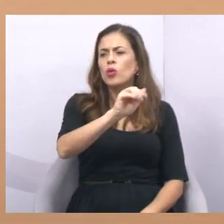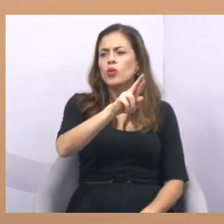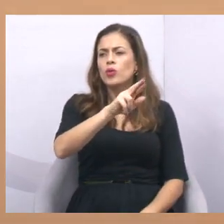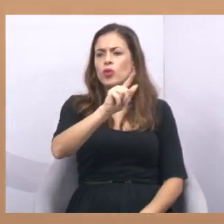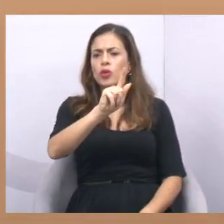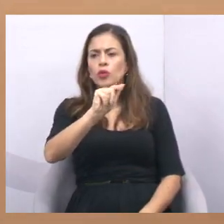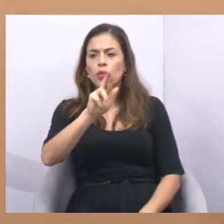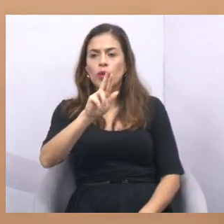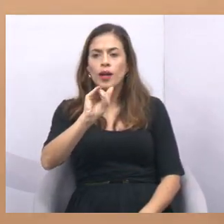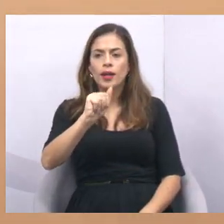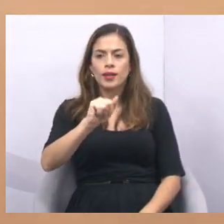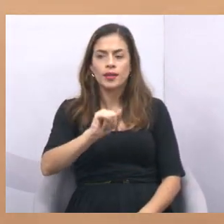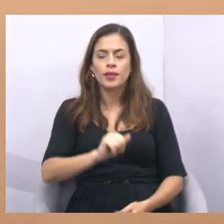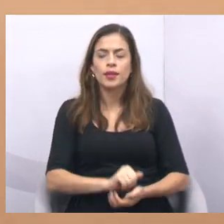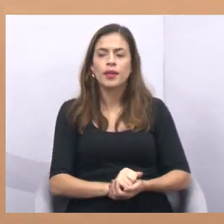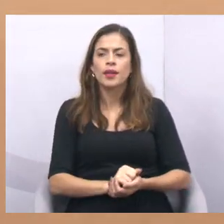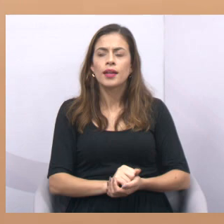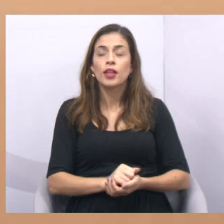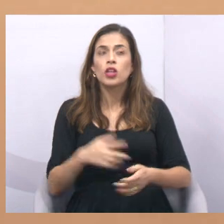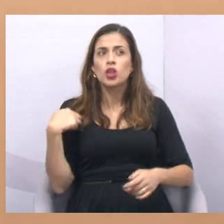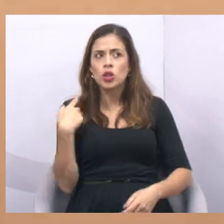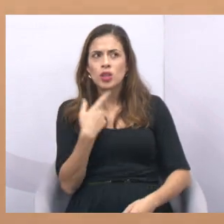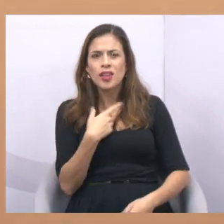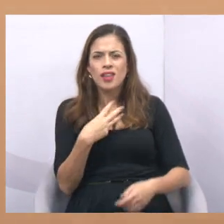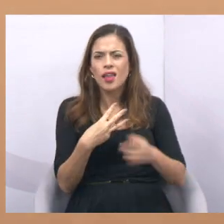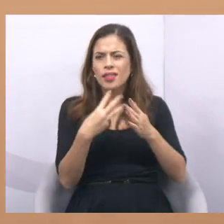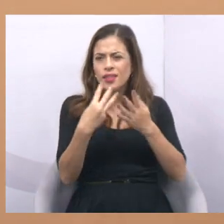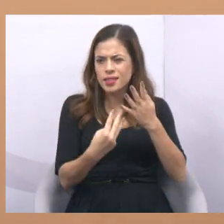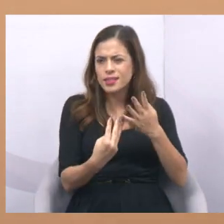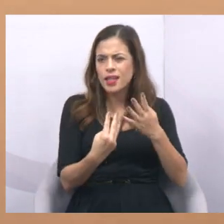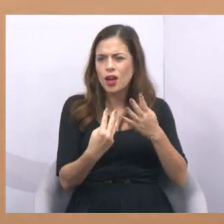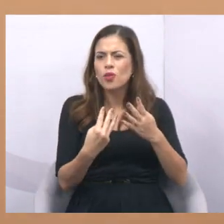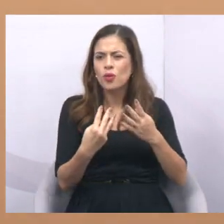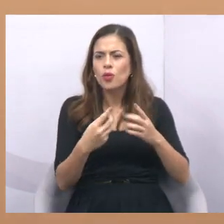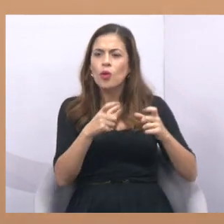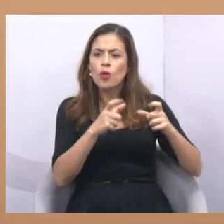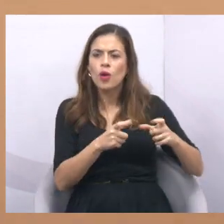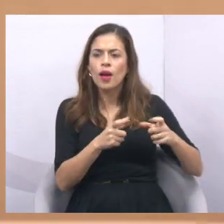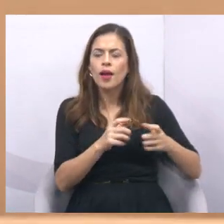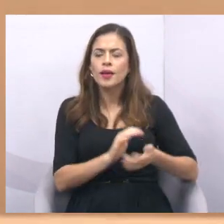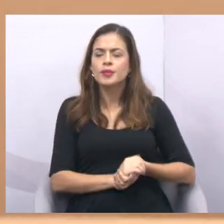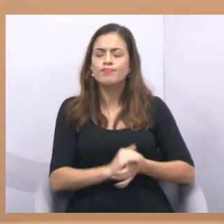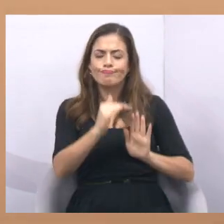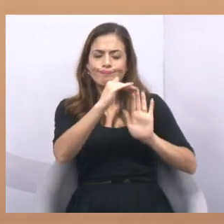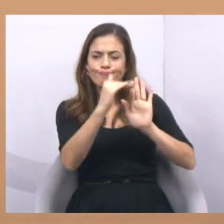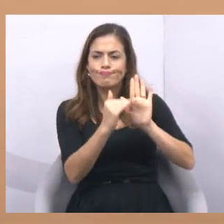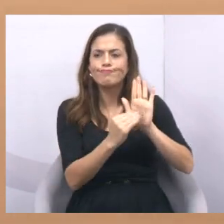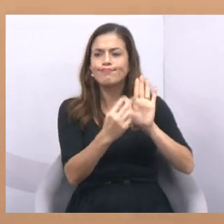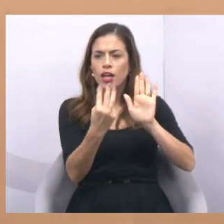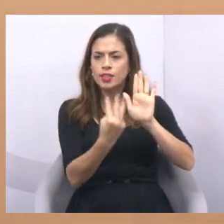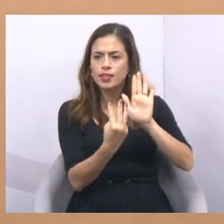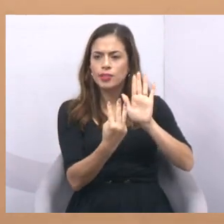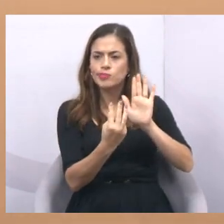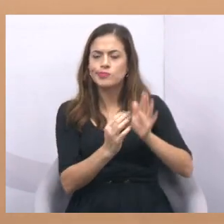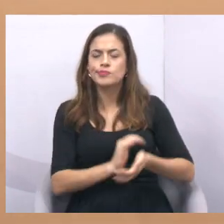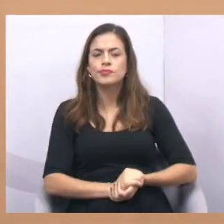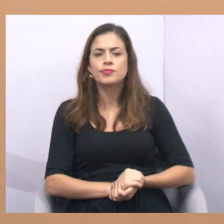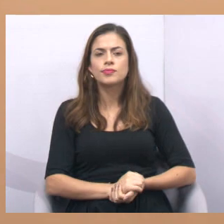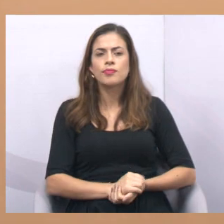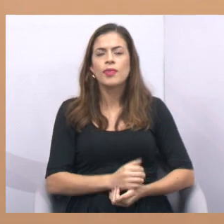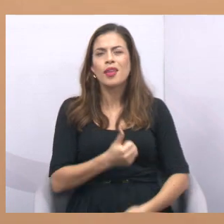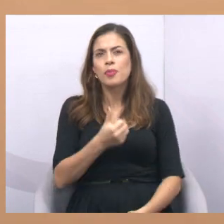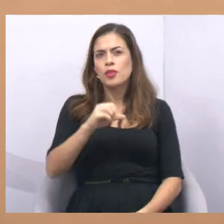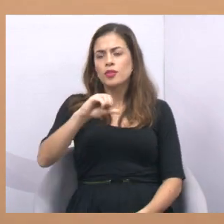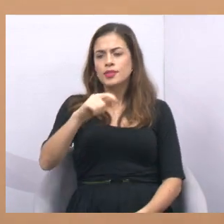Nos tornamos vice-terceiro lugar neste campeonato. Em 1970, em